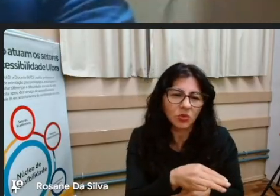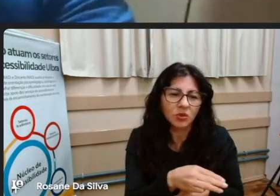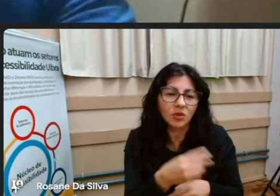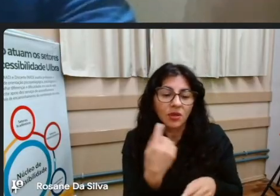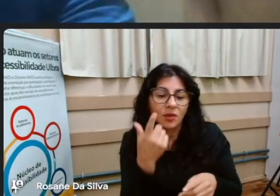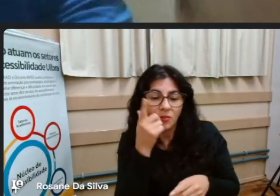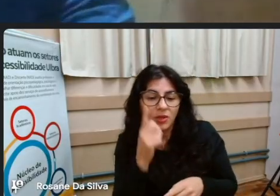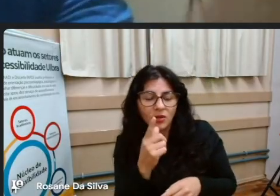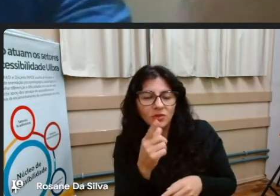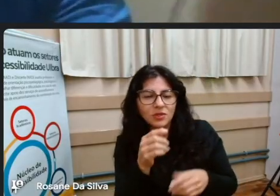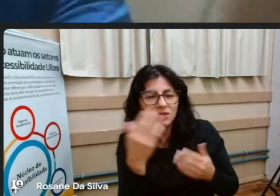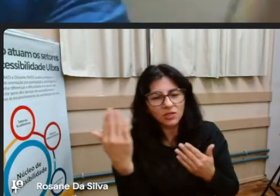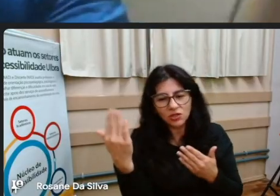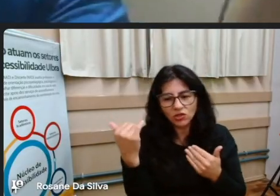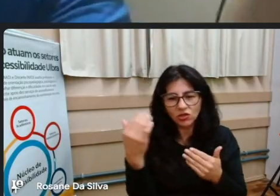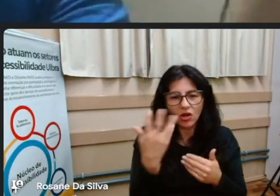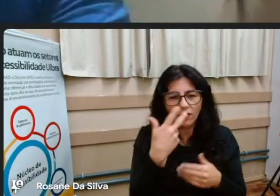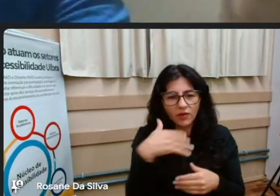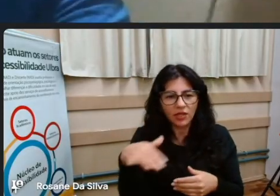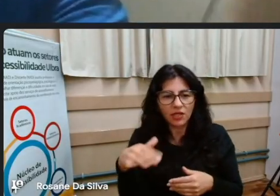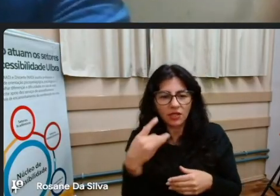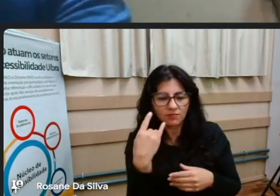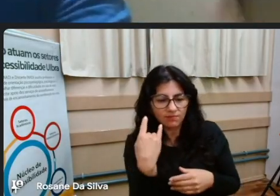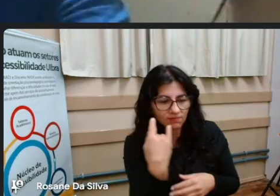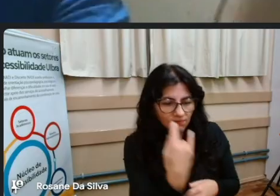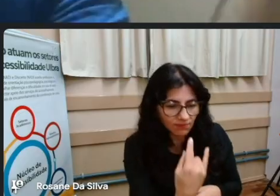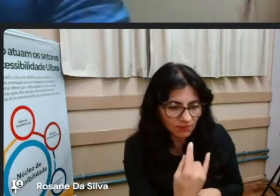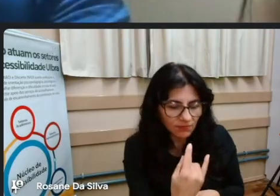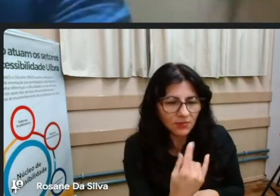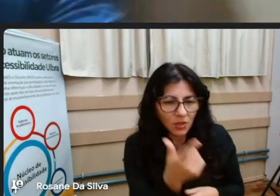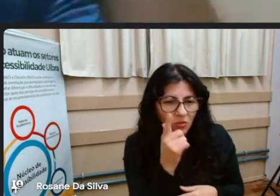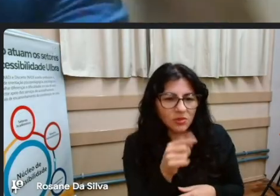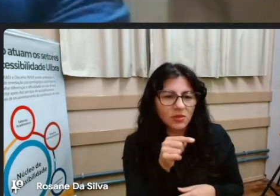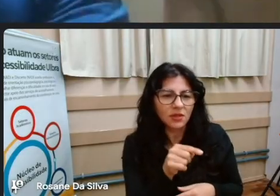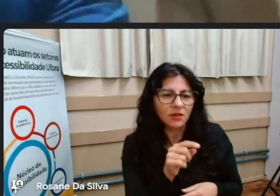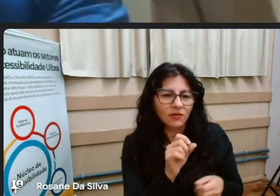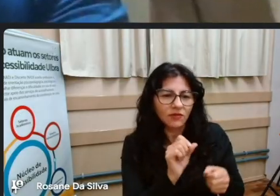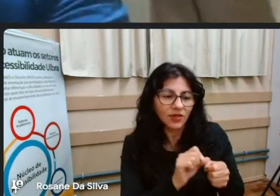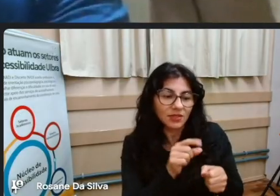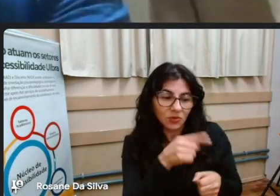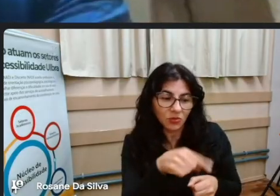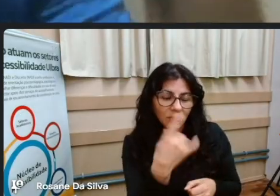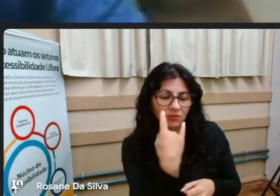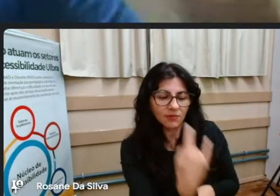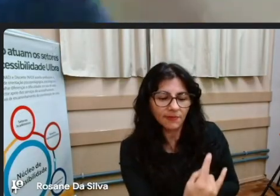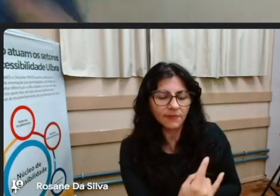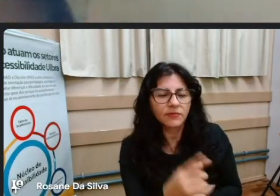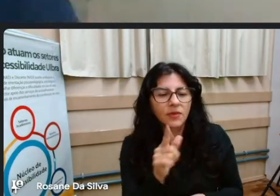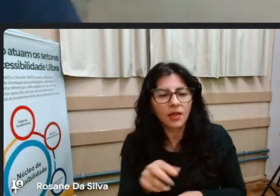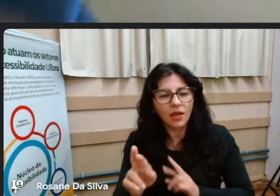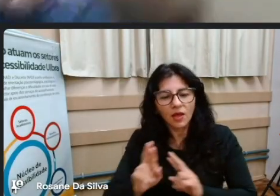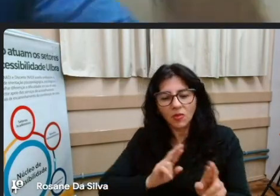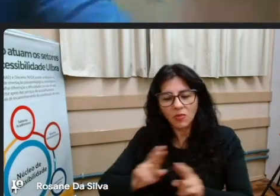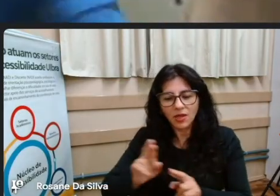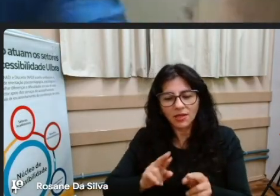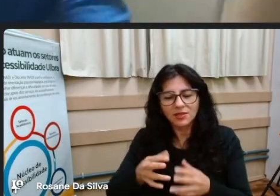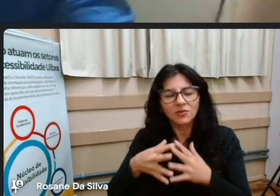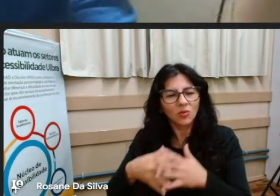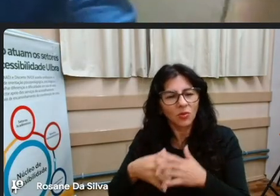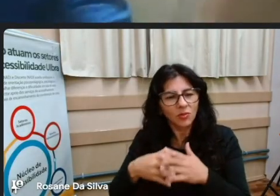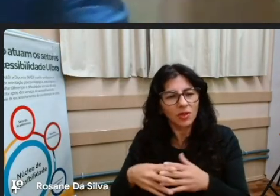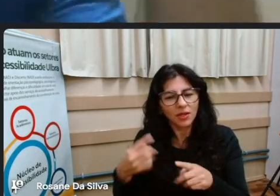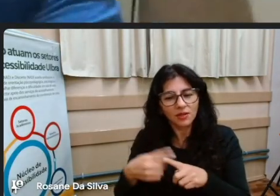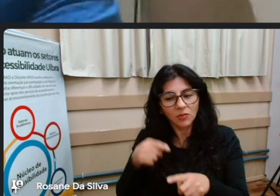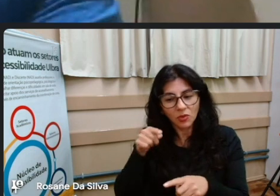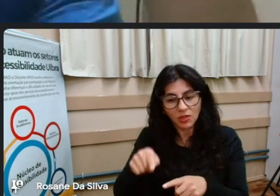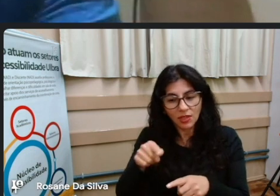capturado capturar a atenção dos jovens da Juventude das Crianças senão não conseguiria bombar então é uma relação complicada com esse contexto